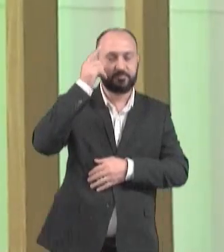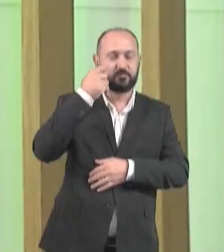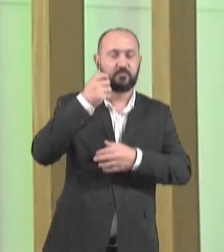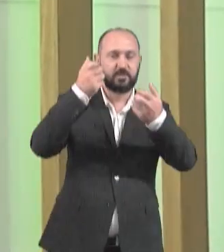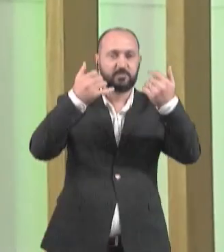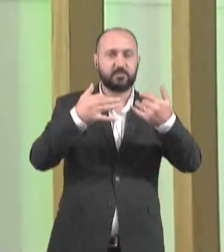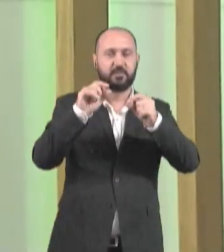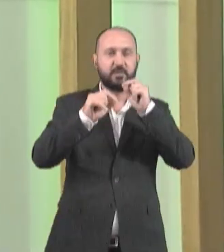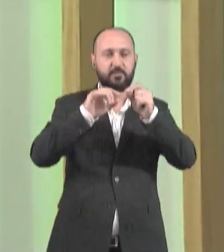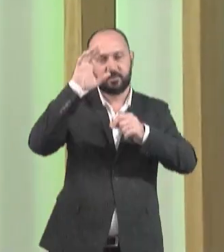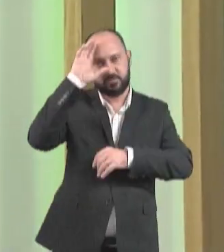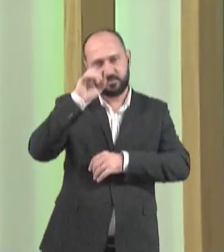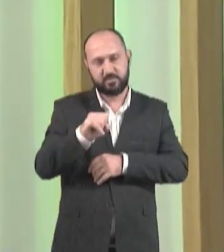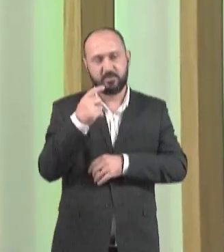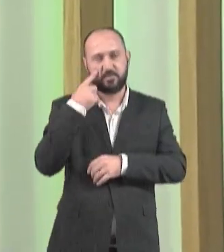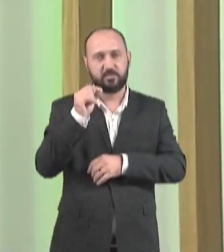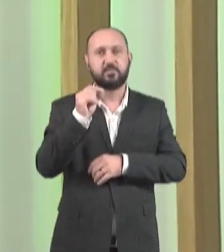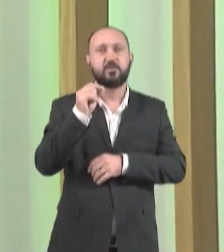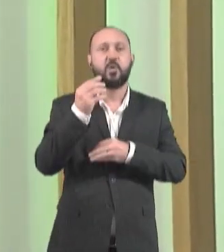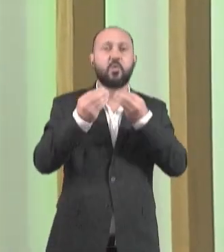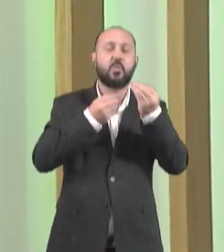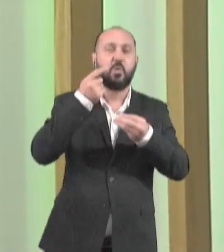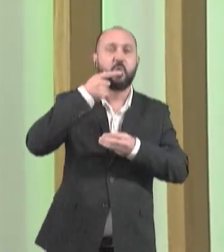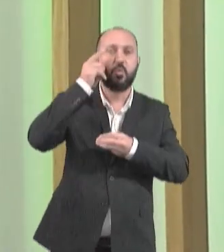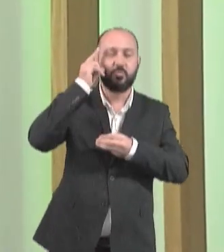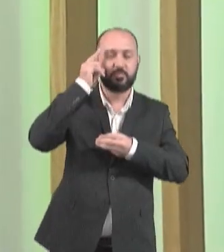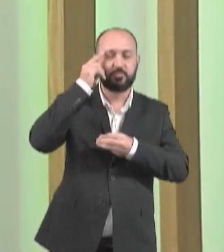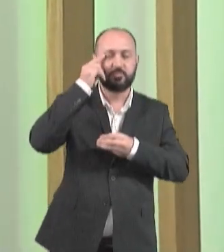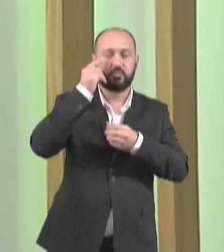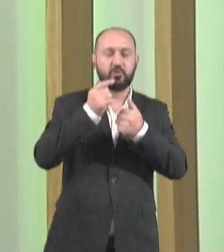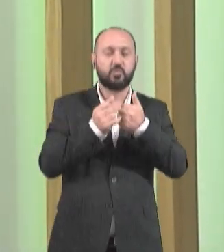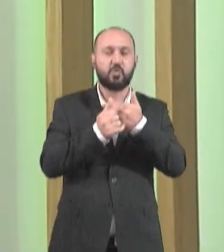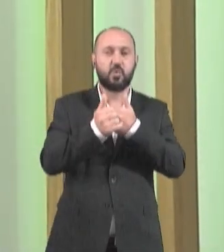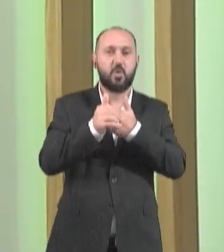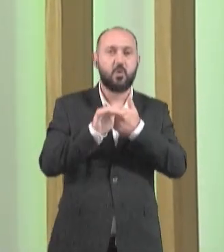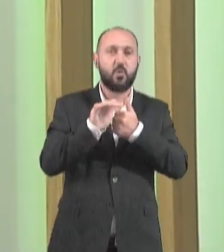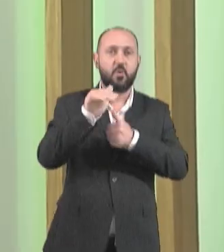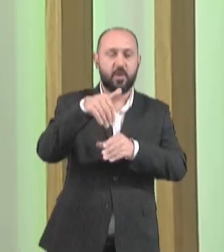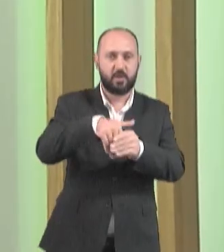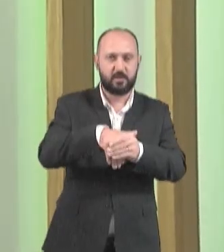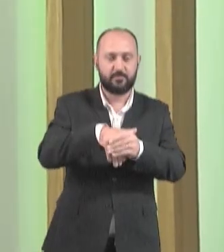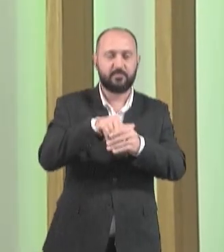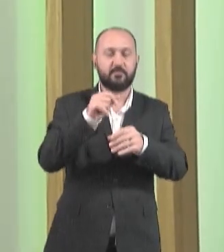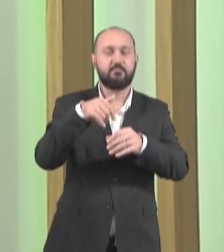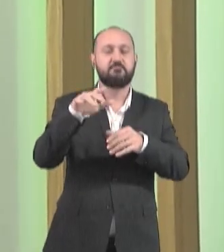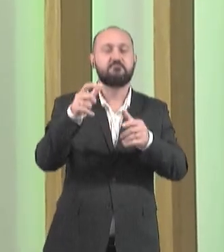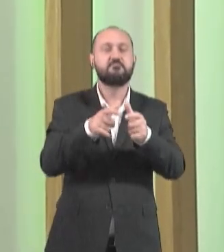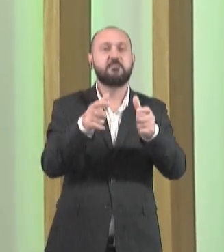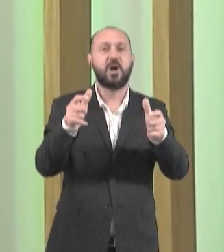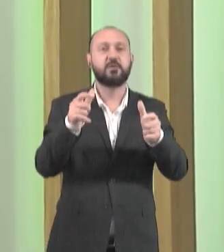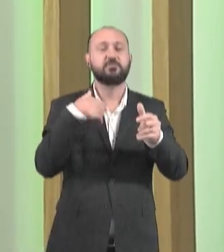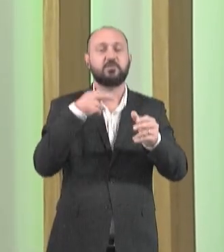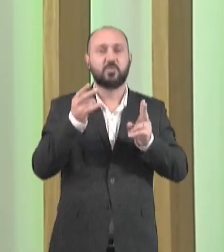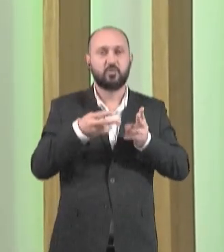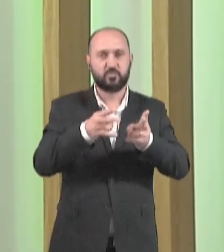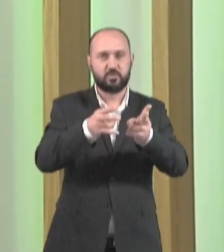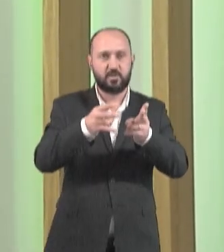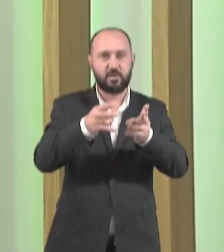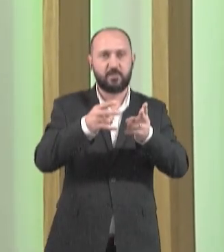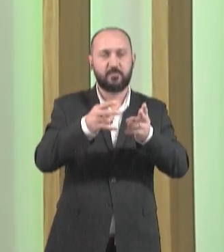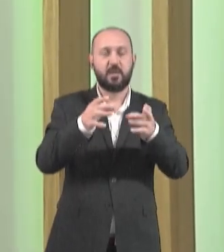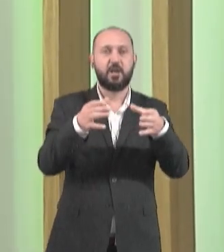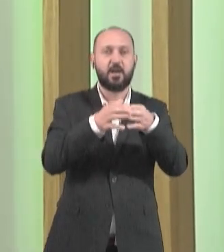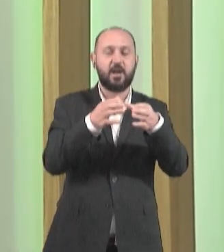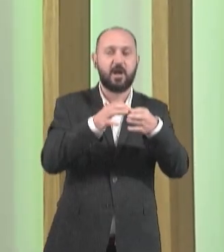para comentar uma decisão tomada ontem pelo Tribunal Regional Eleitoral, que optou por maioria em manter